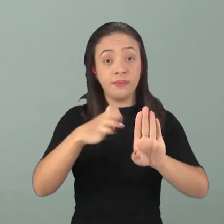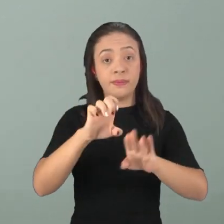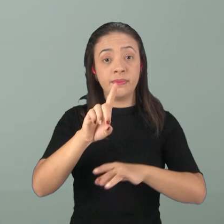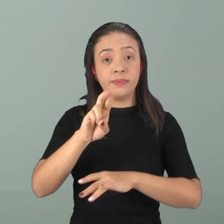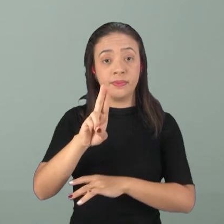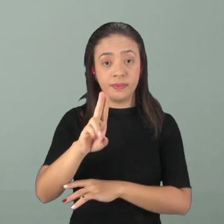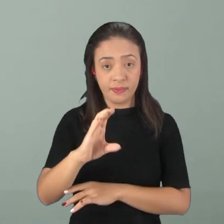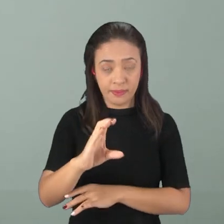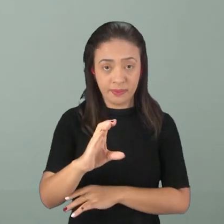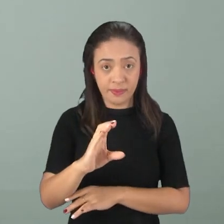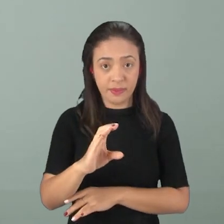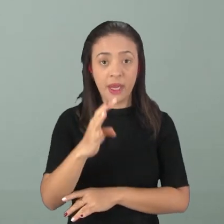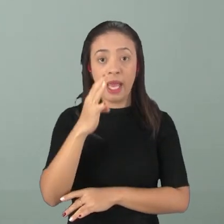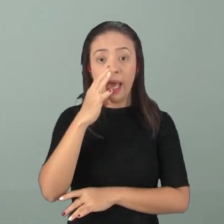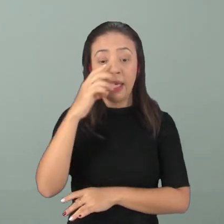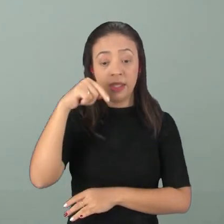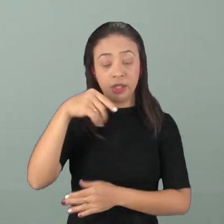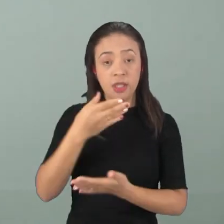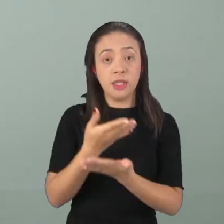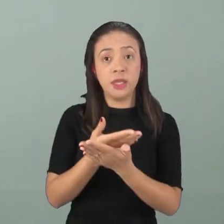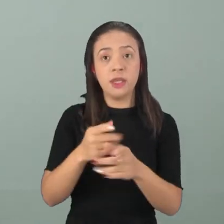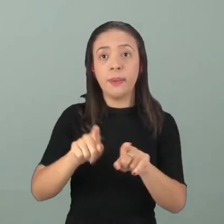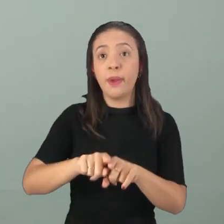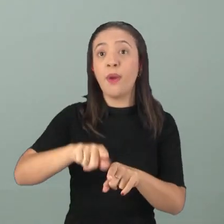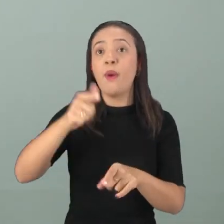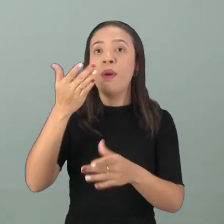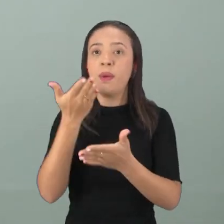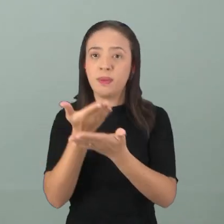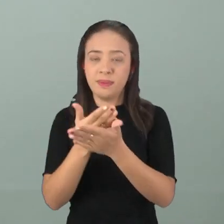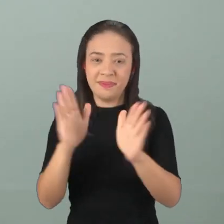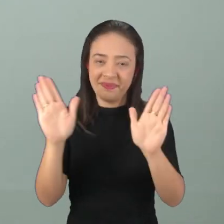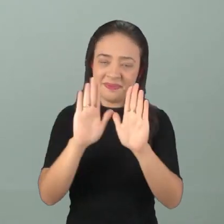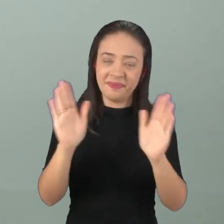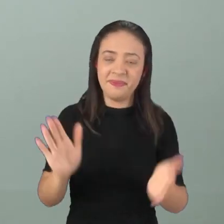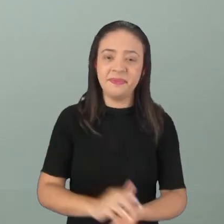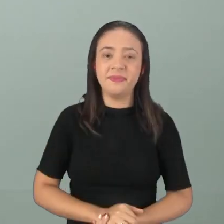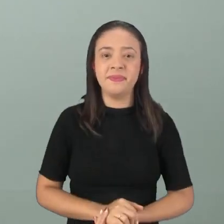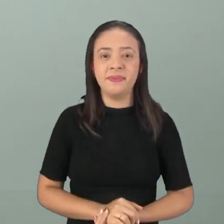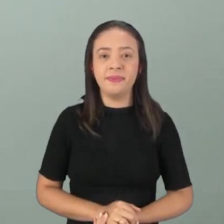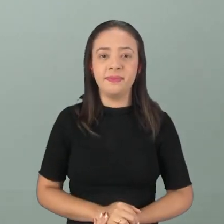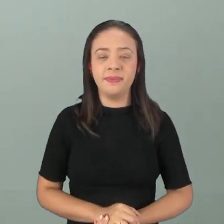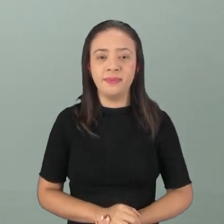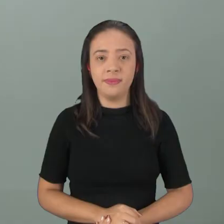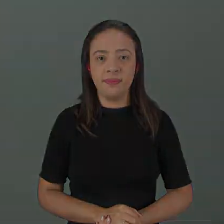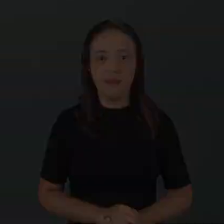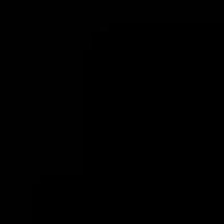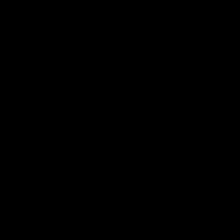esqueça de acessar a plataforma Eduque, para você ter acesso a essa aula e muitas outras. Tchau, tchau!